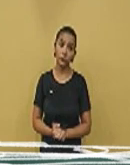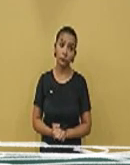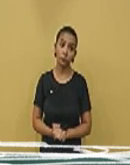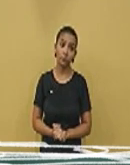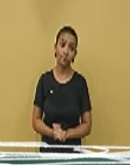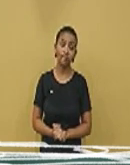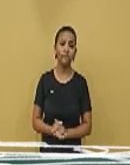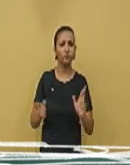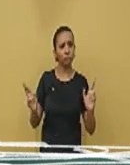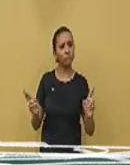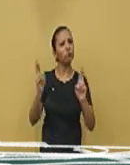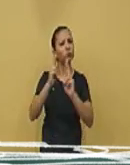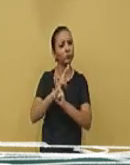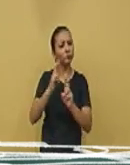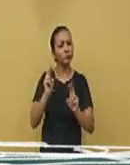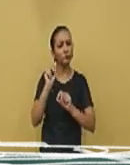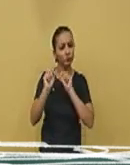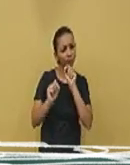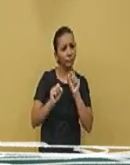a relação da